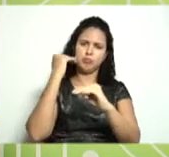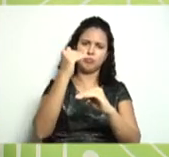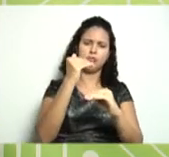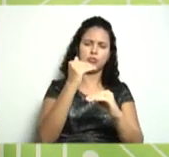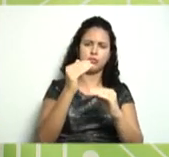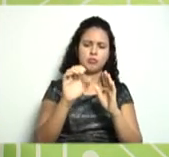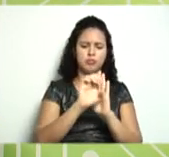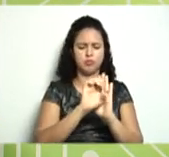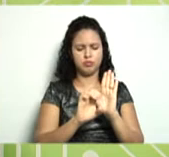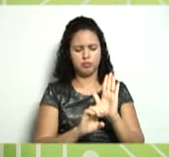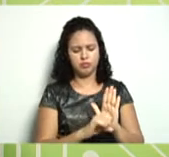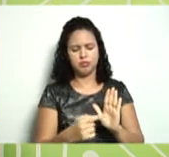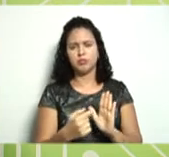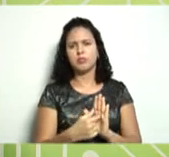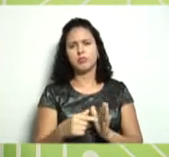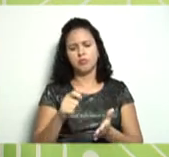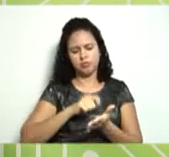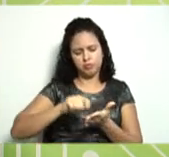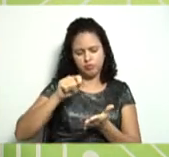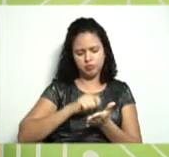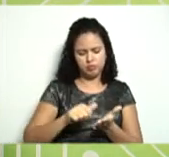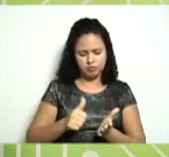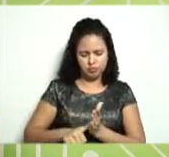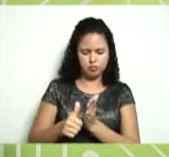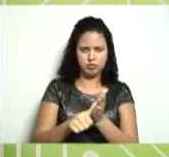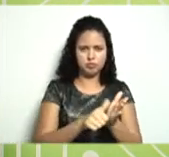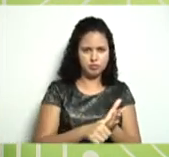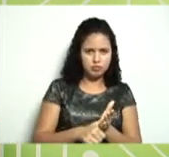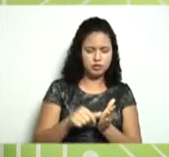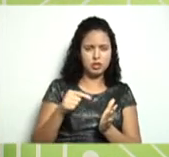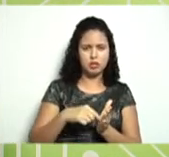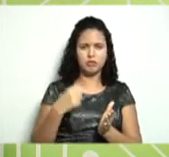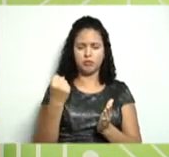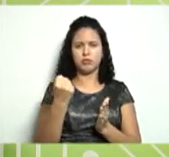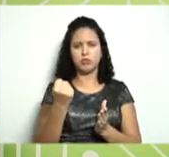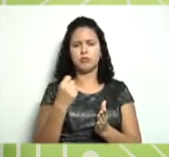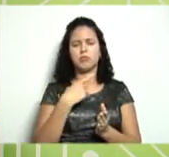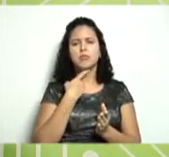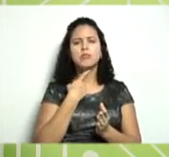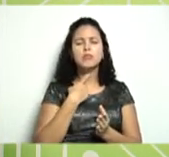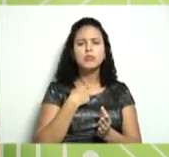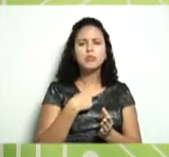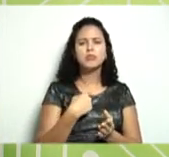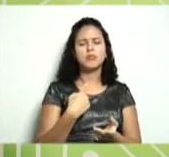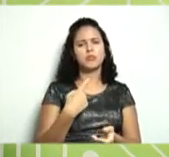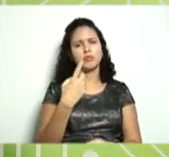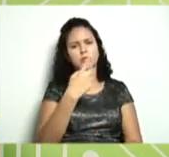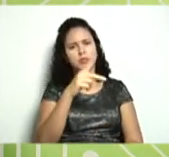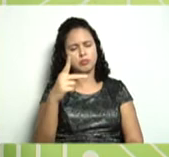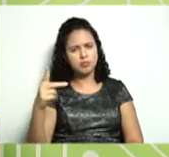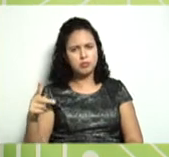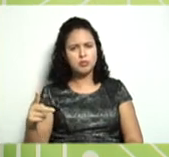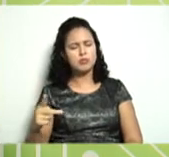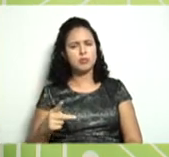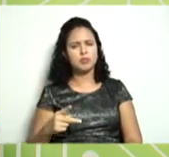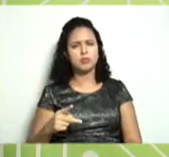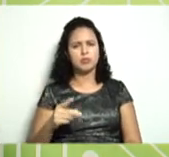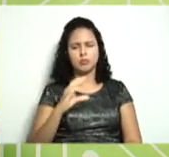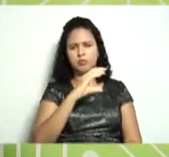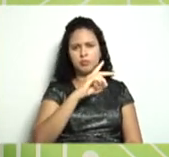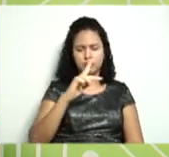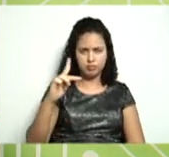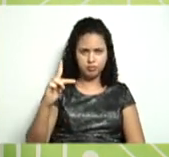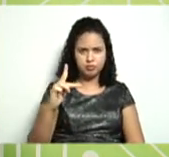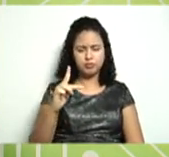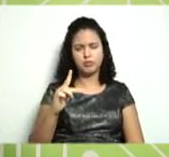é escrito pelos cooperados é a força, é a vontade de vocês, é a vontade das